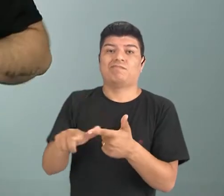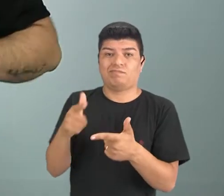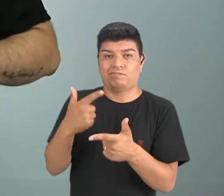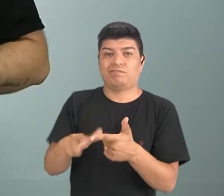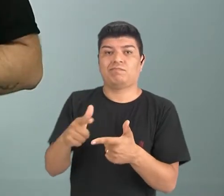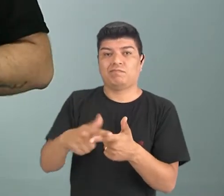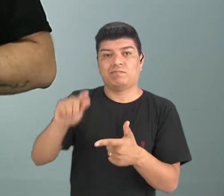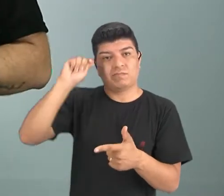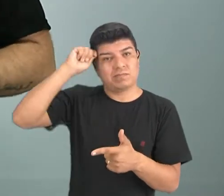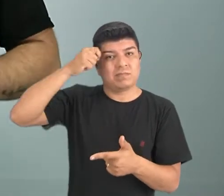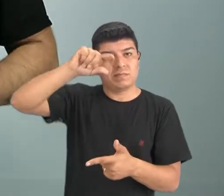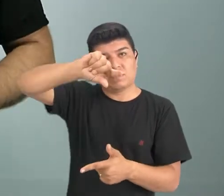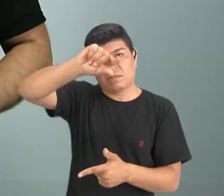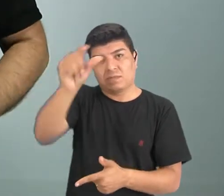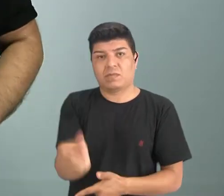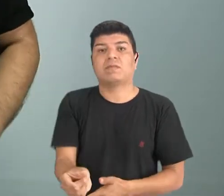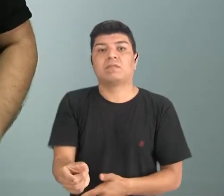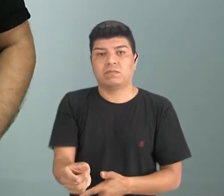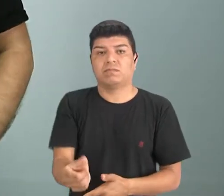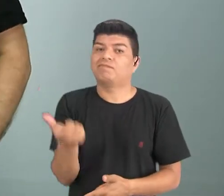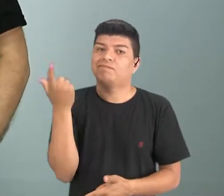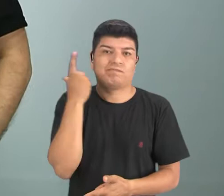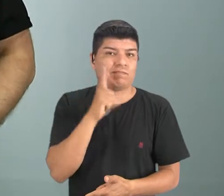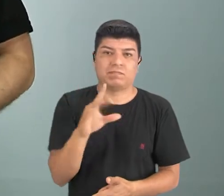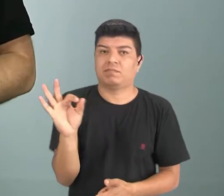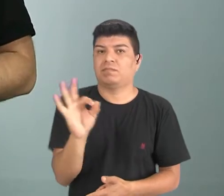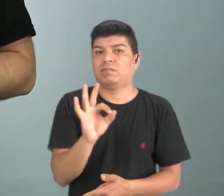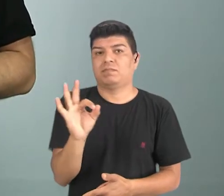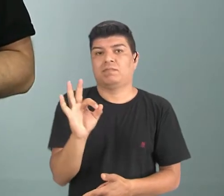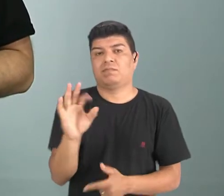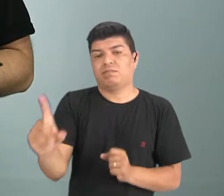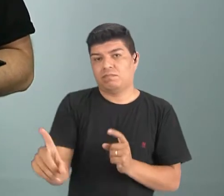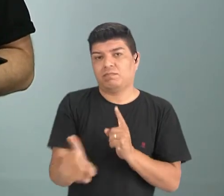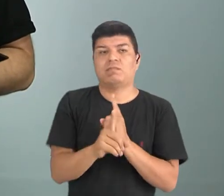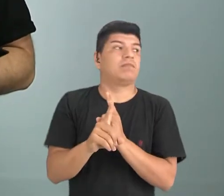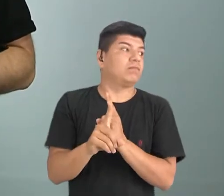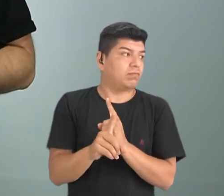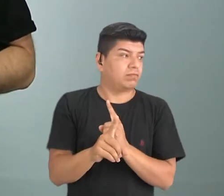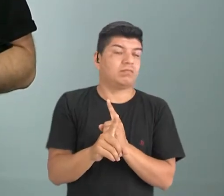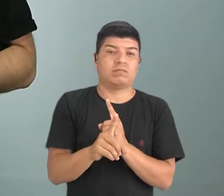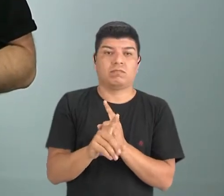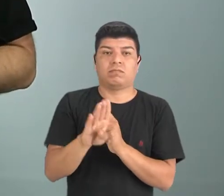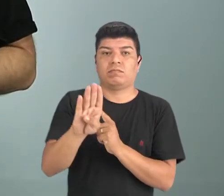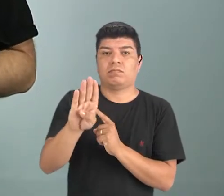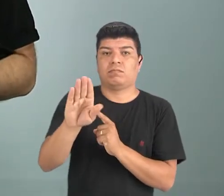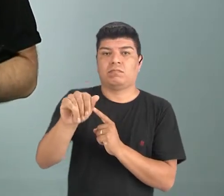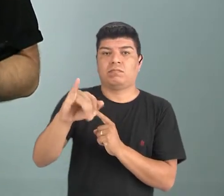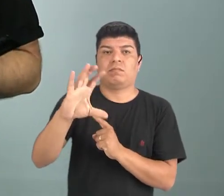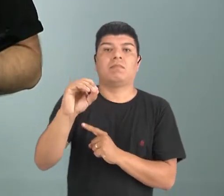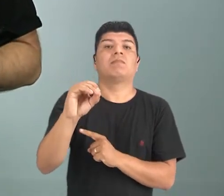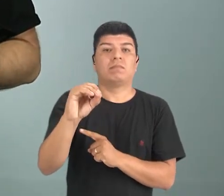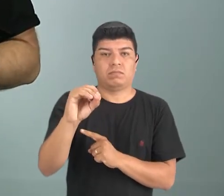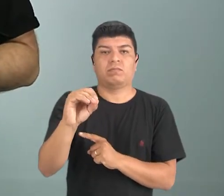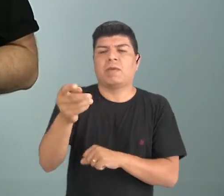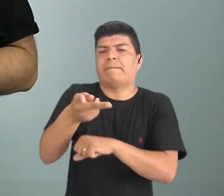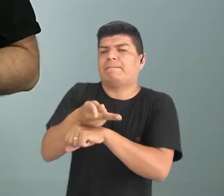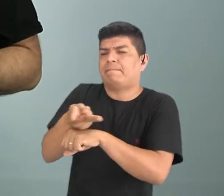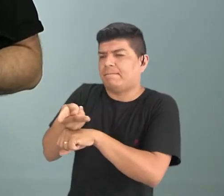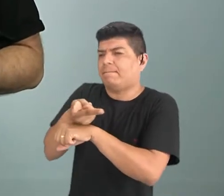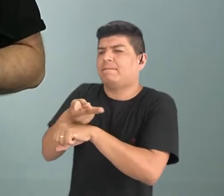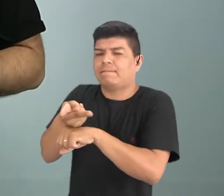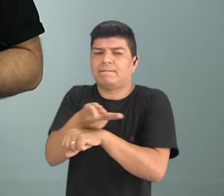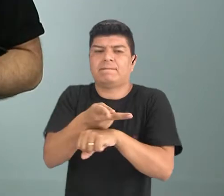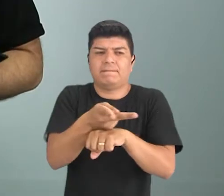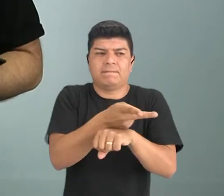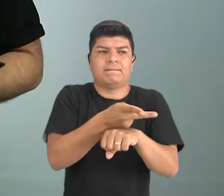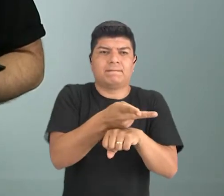né, do negrinho do pastoreio, que ele não conseguia achar o baio. E ele ficou